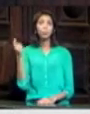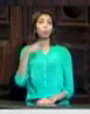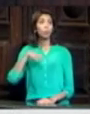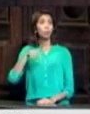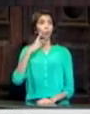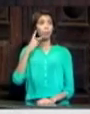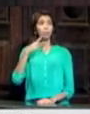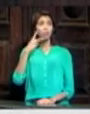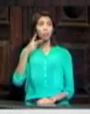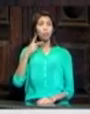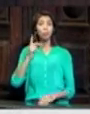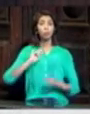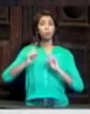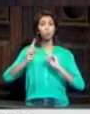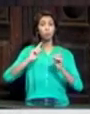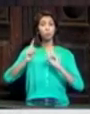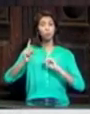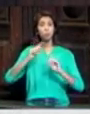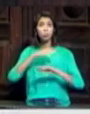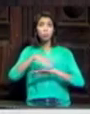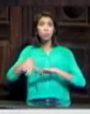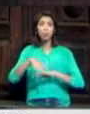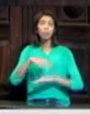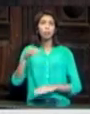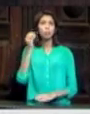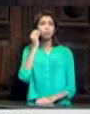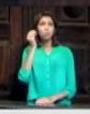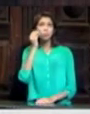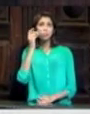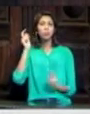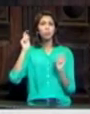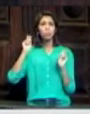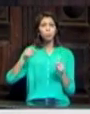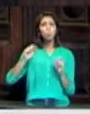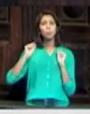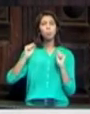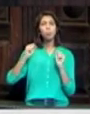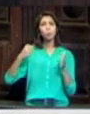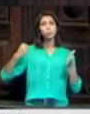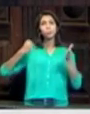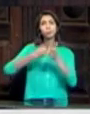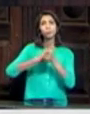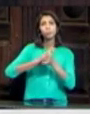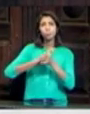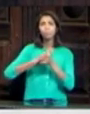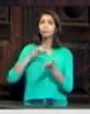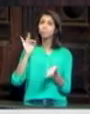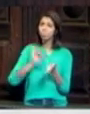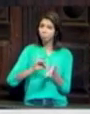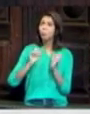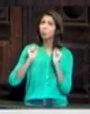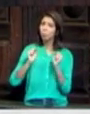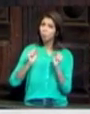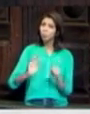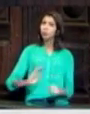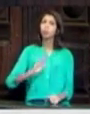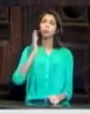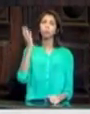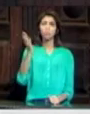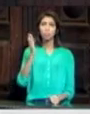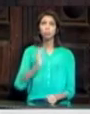falando de estrada, nós estamos falando da possibilidade de acidente, que é real, foi